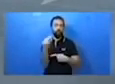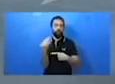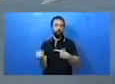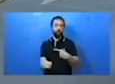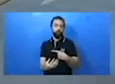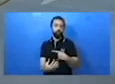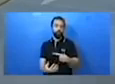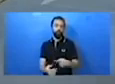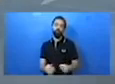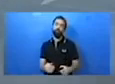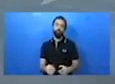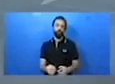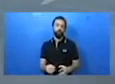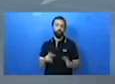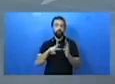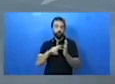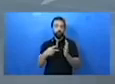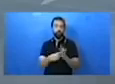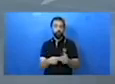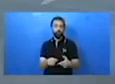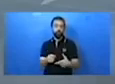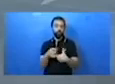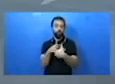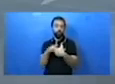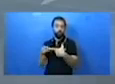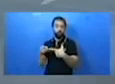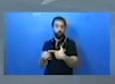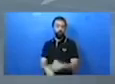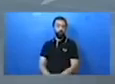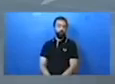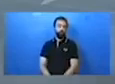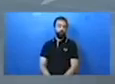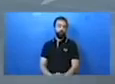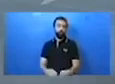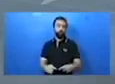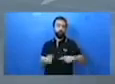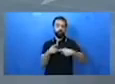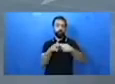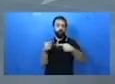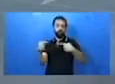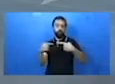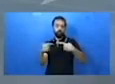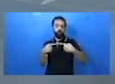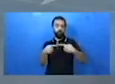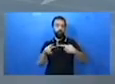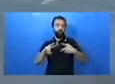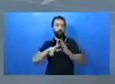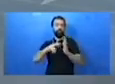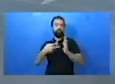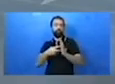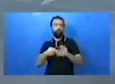quarto ano, nada mais é que divisão. Tá? Aquele traço da fração, ele